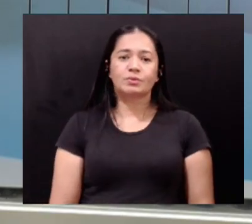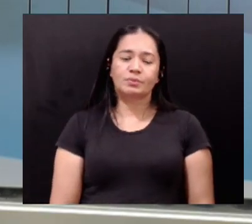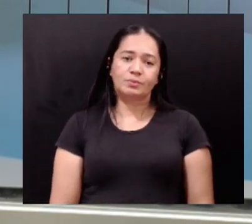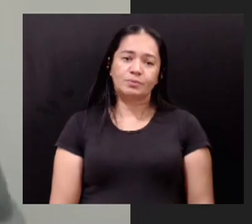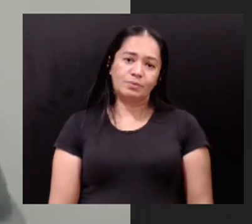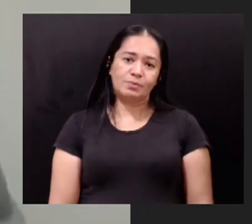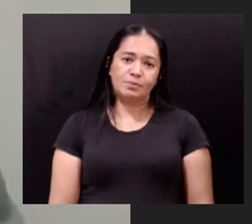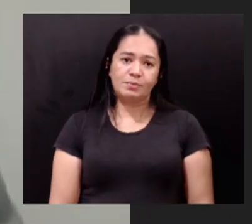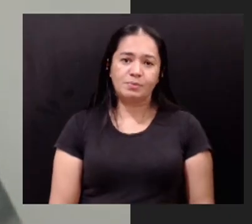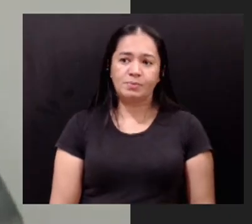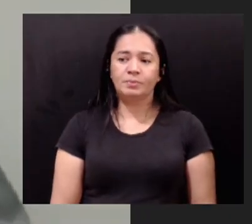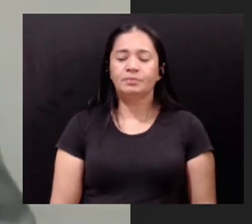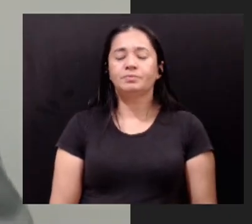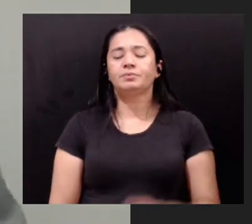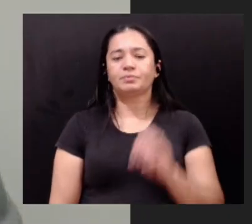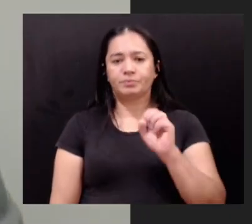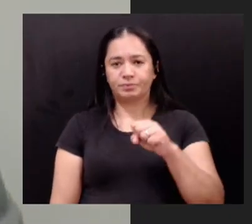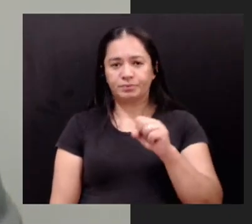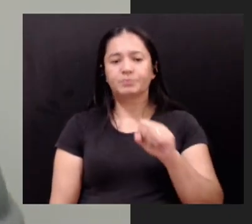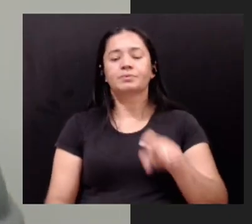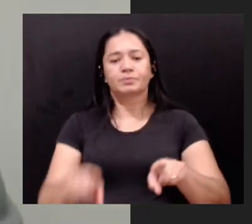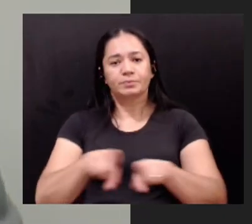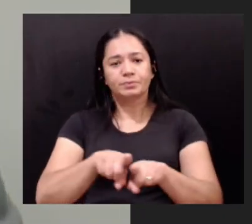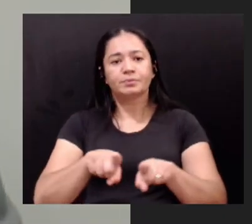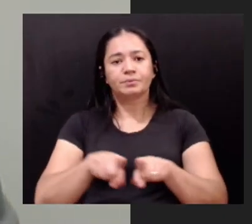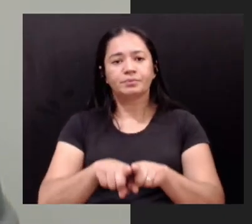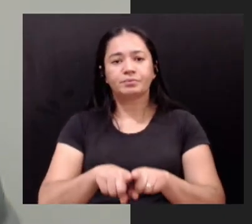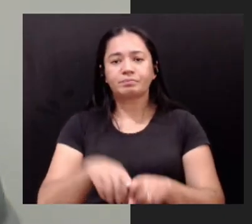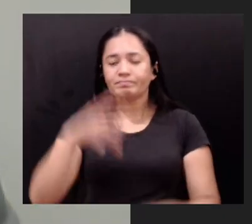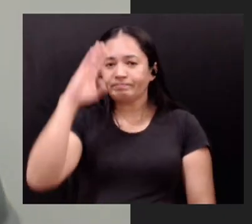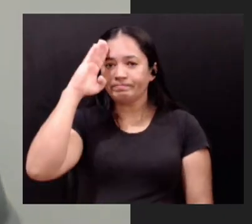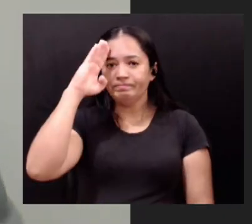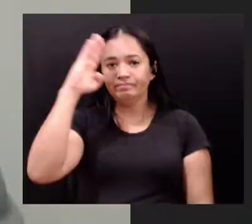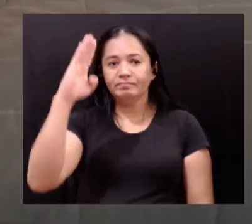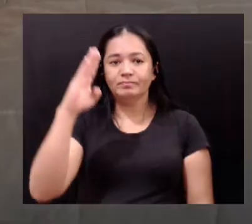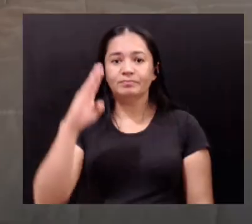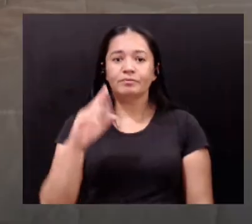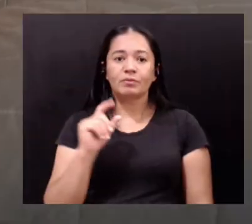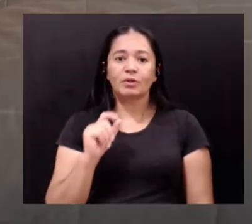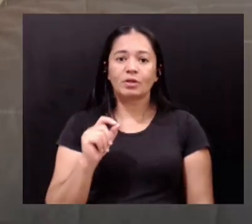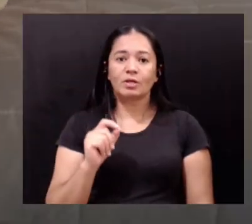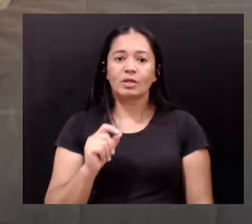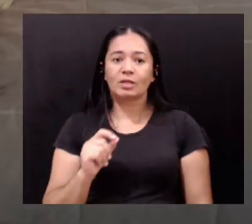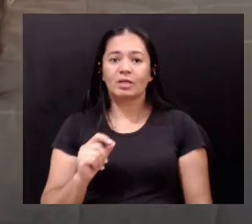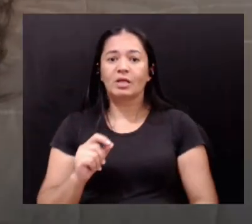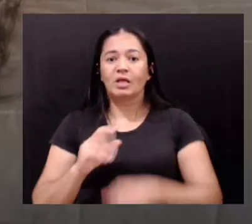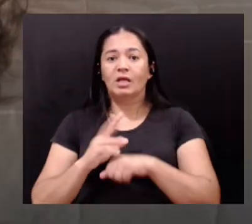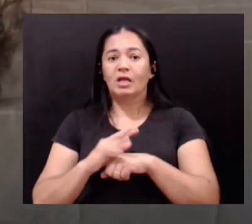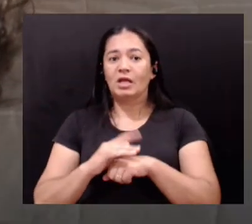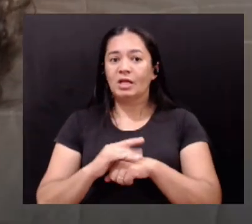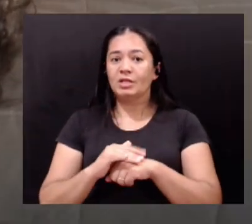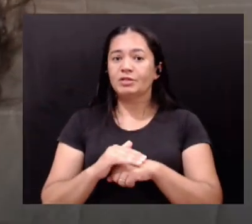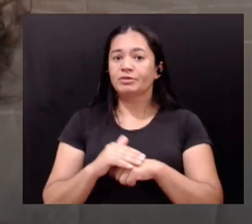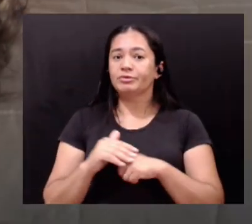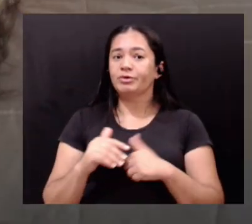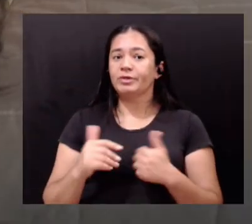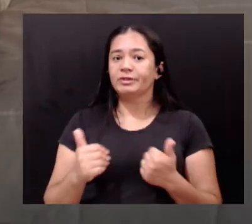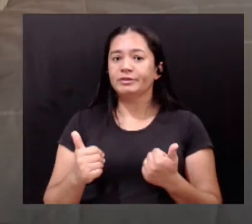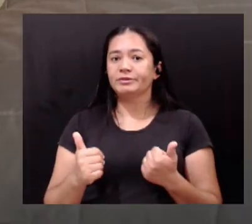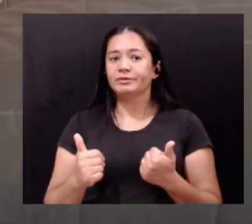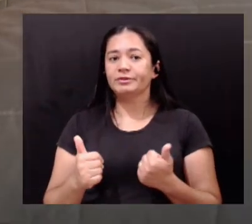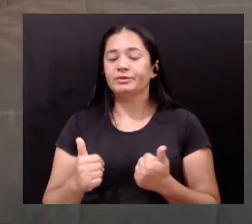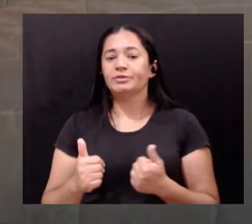Sim, também está relacionada, principalmente, na verdade, a doenças benignas, né? Então, as gastrites,